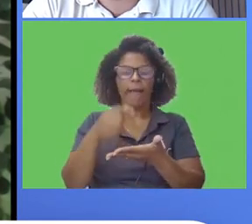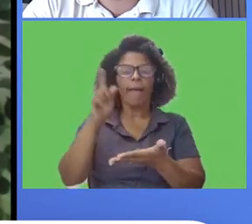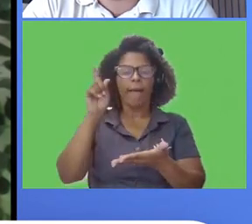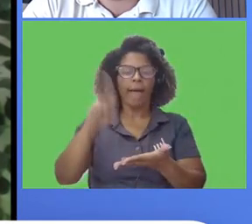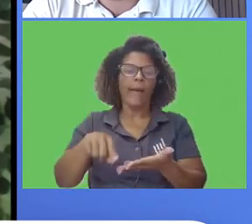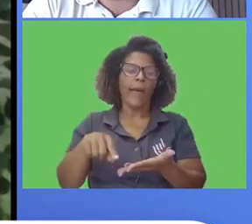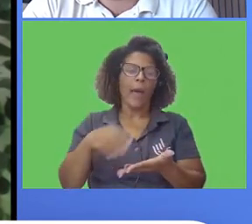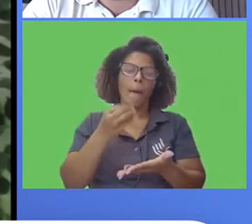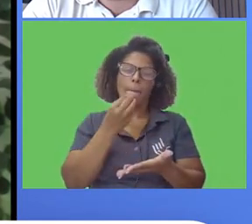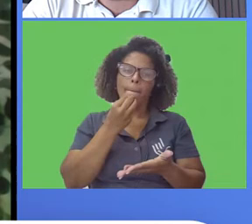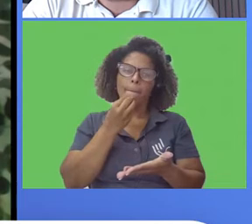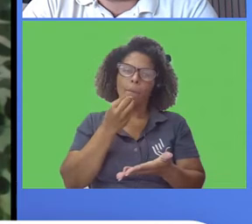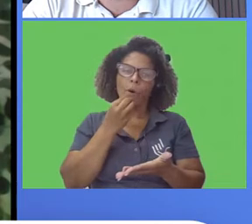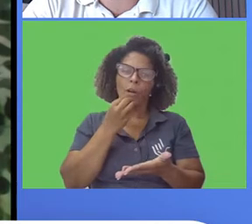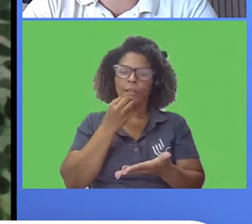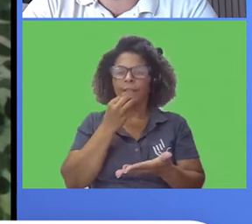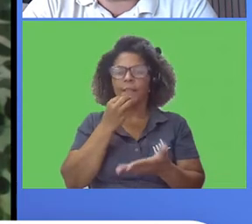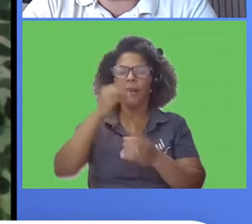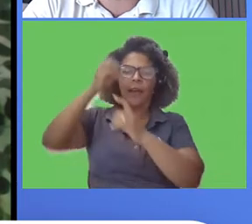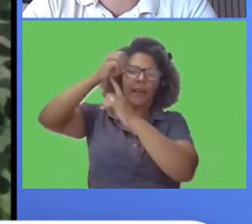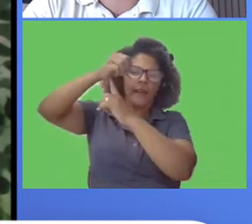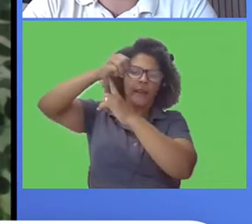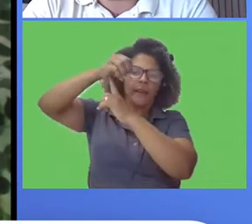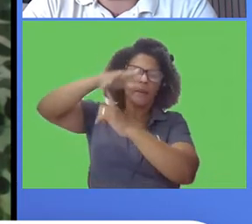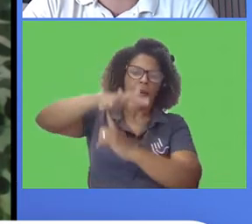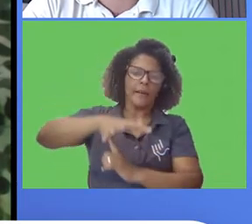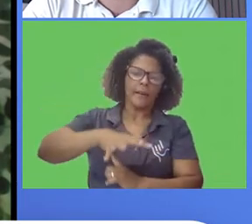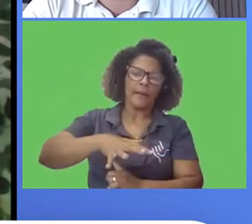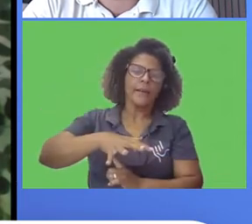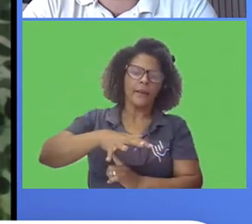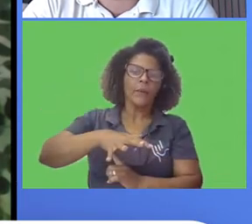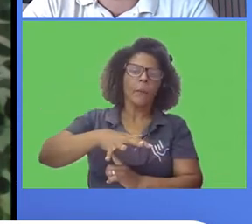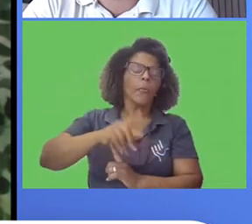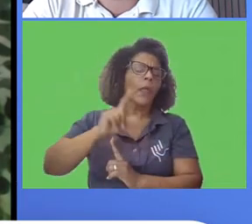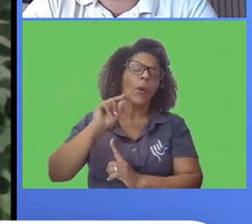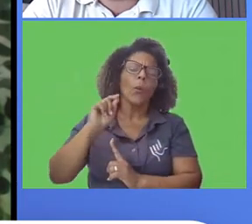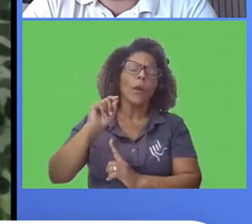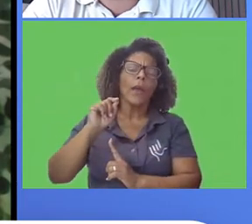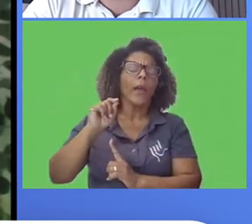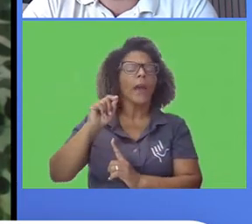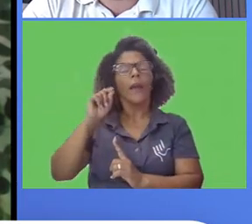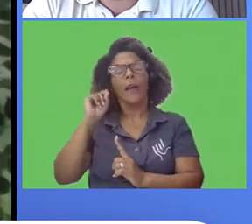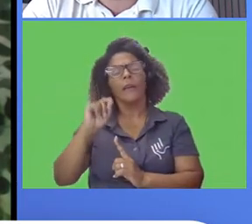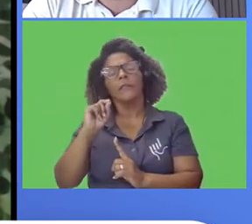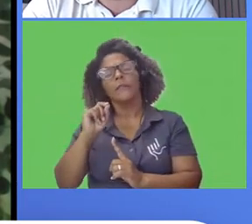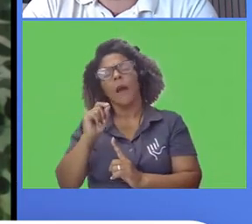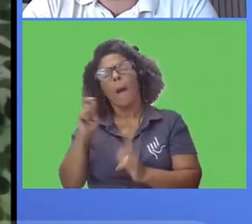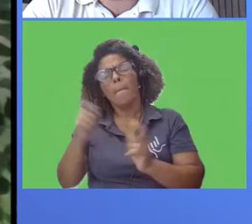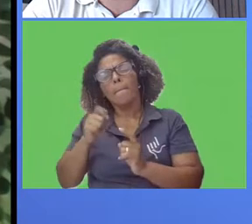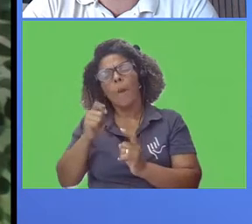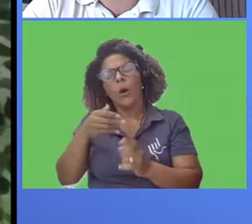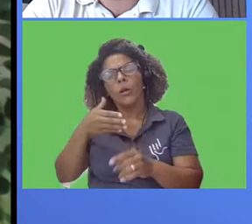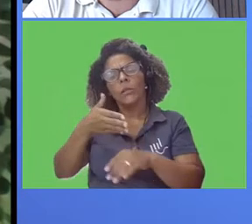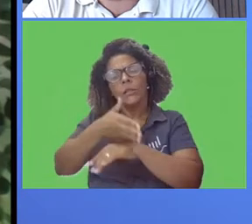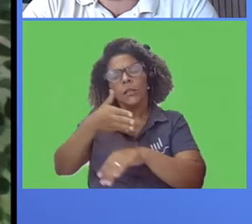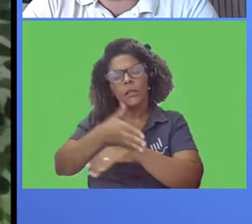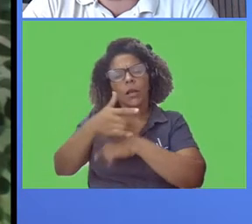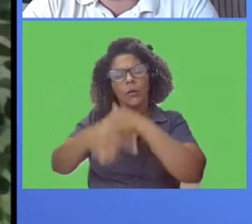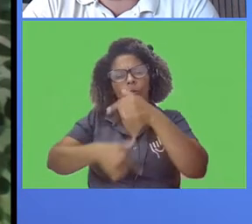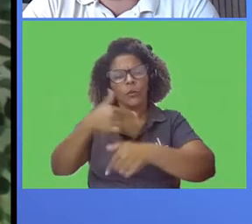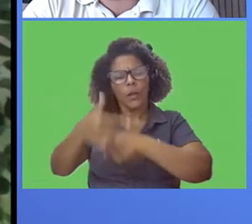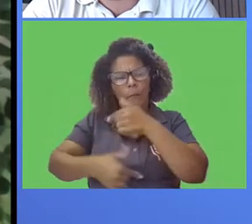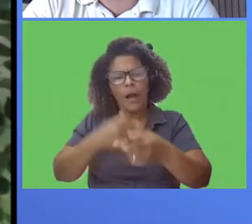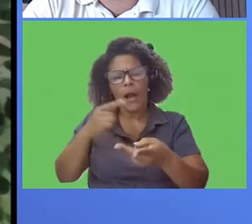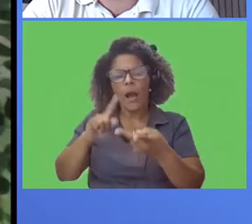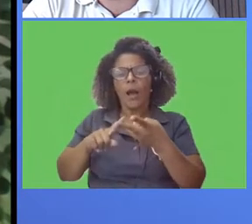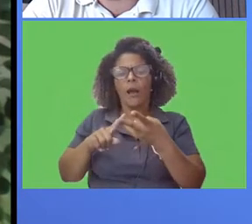ser esse grande guarda-chuva, talvez, esse lugar que possibilita aí, né, a inserção no mundo do trabalho de uma forma